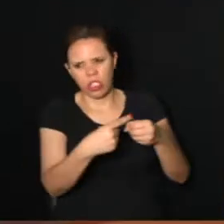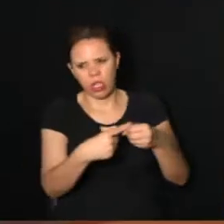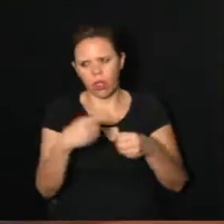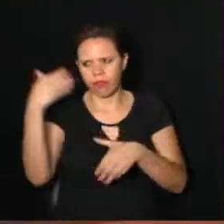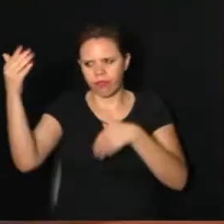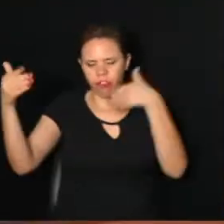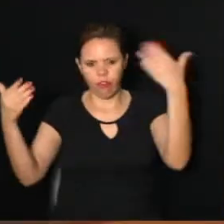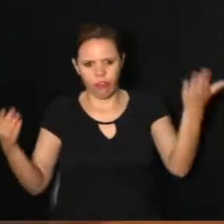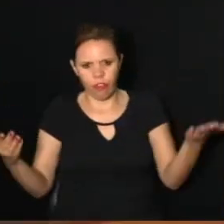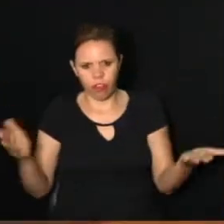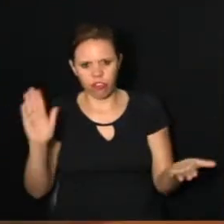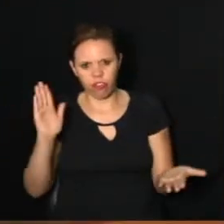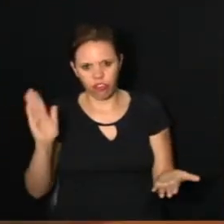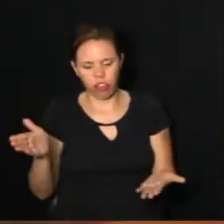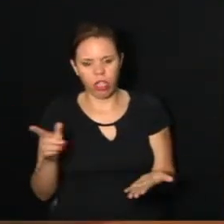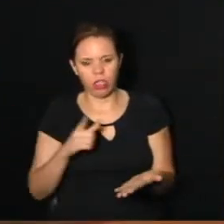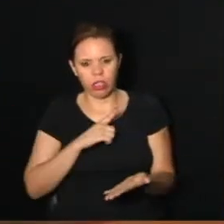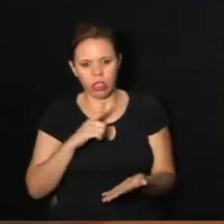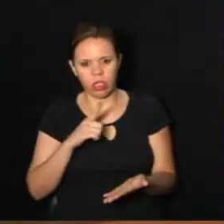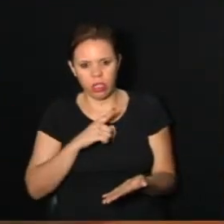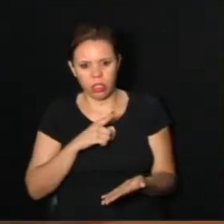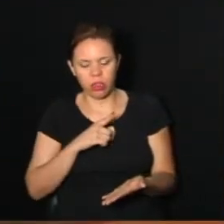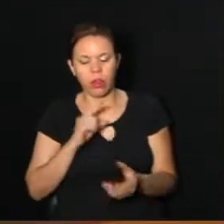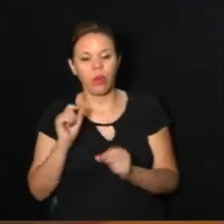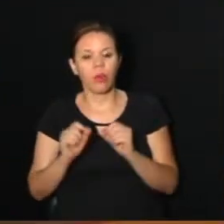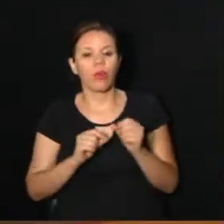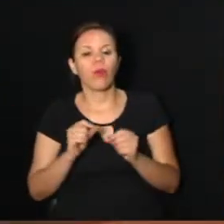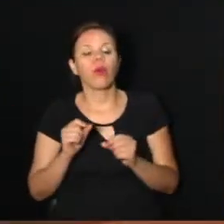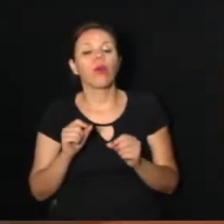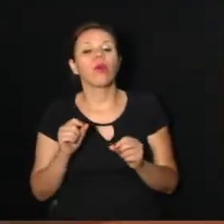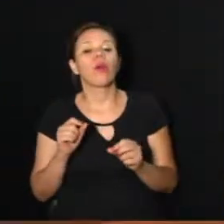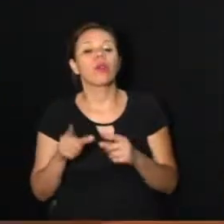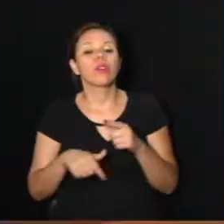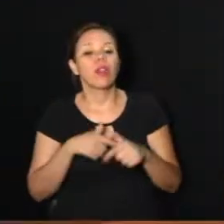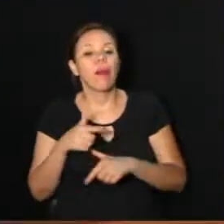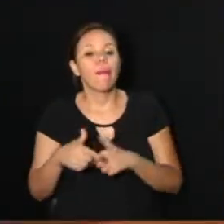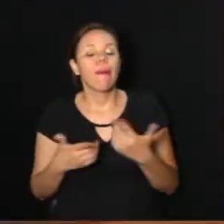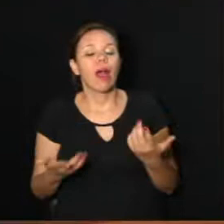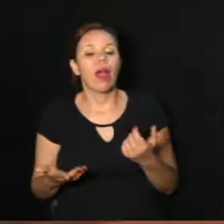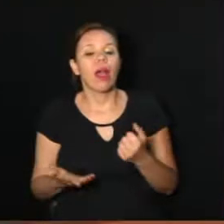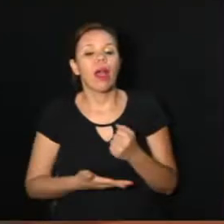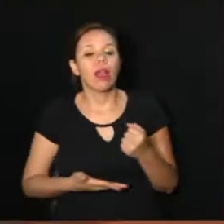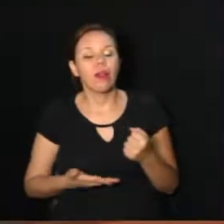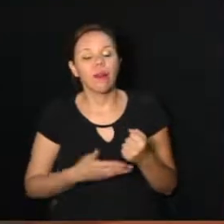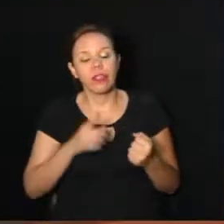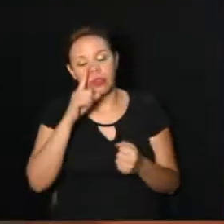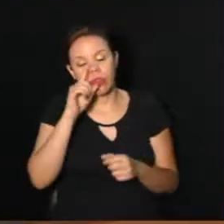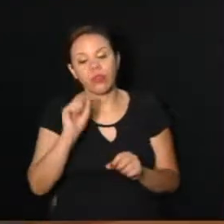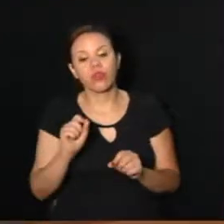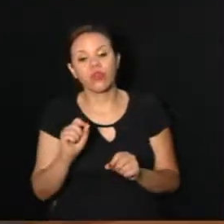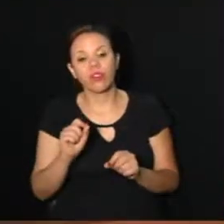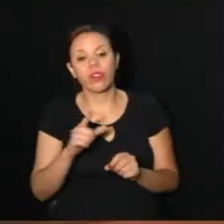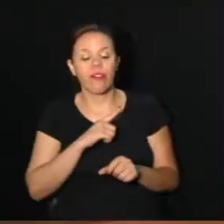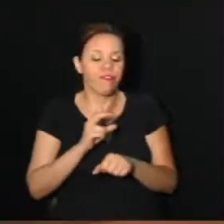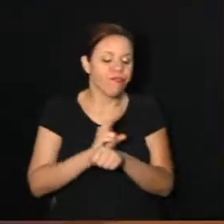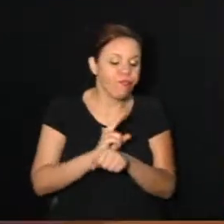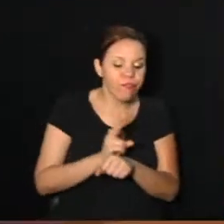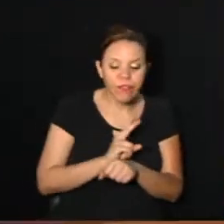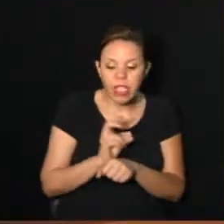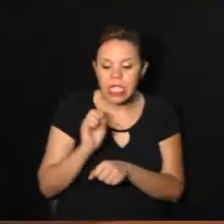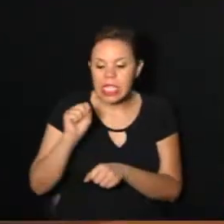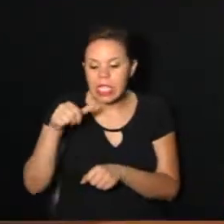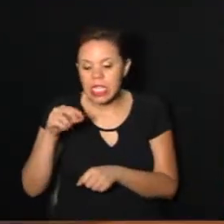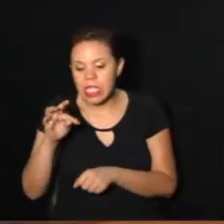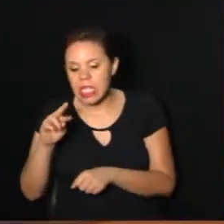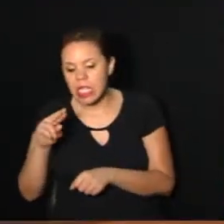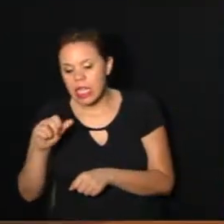já tratam a questão de baixo risco na vigilância sanitária. Aí eu pediria uma atenção especial para que